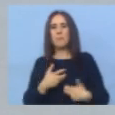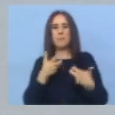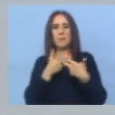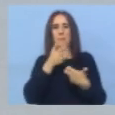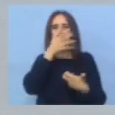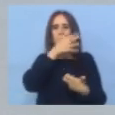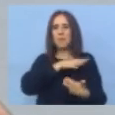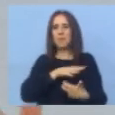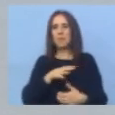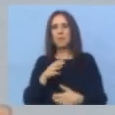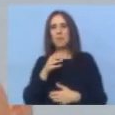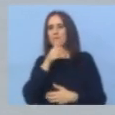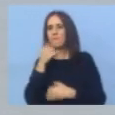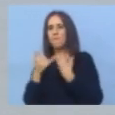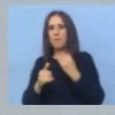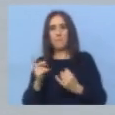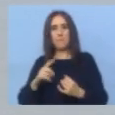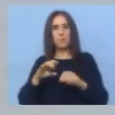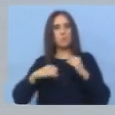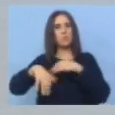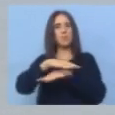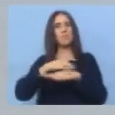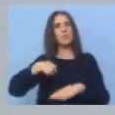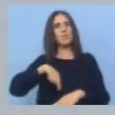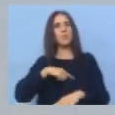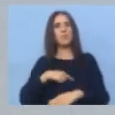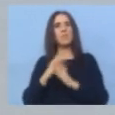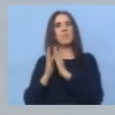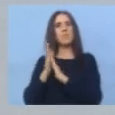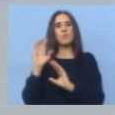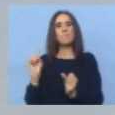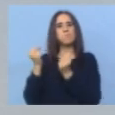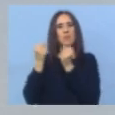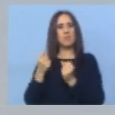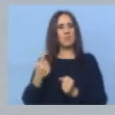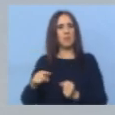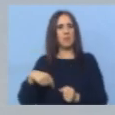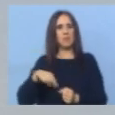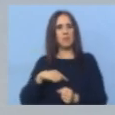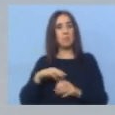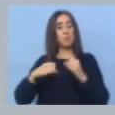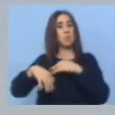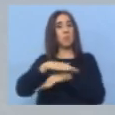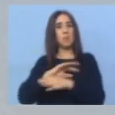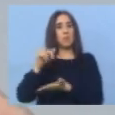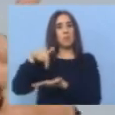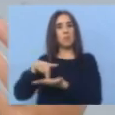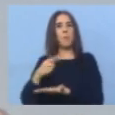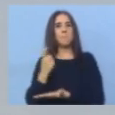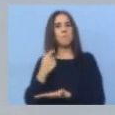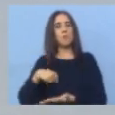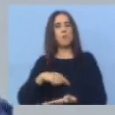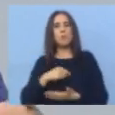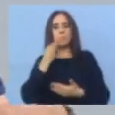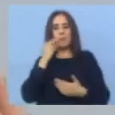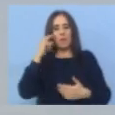muita da violência que vive na sociedade é porque nós recusamos um lugar a Deus, portanto, a Deus na nossa sociedade. Nós estamos tão